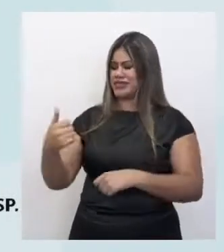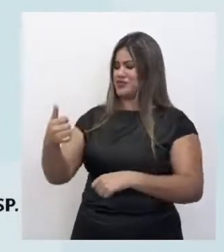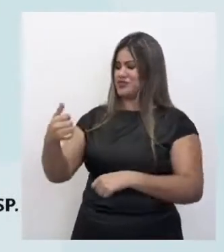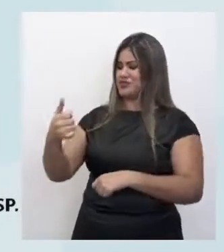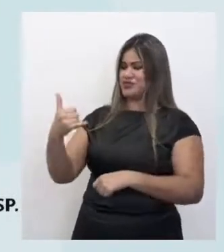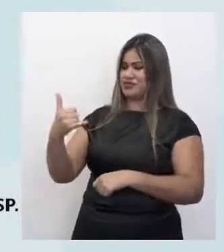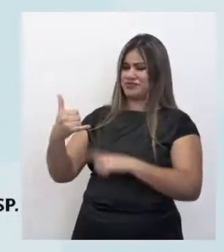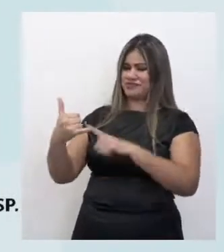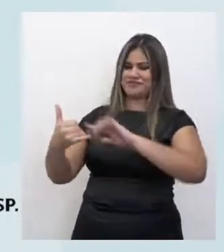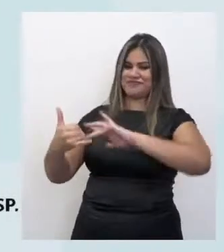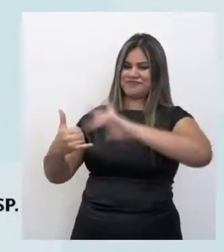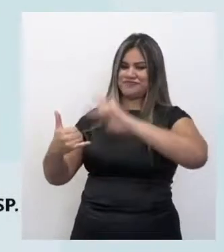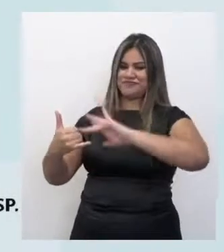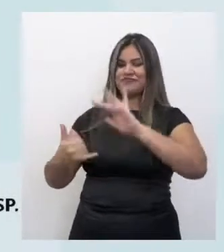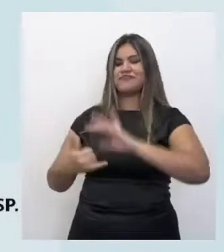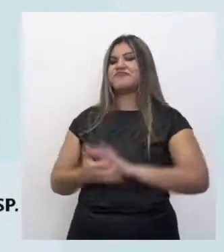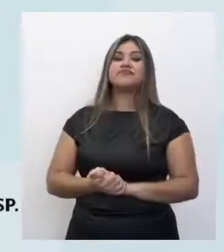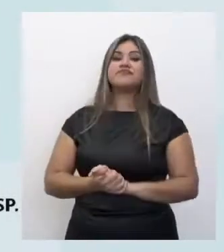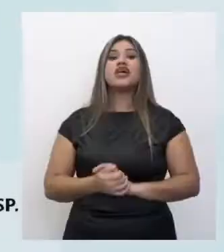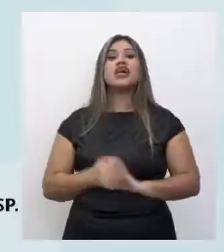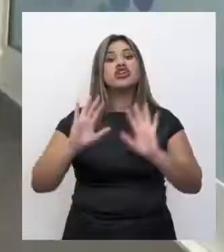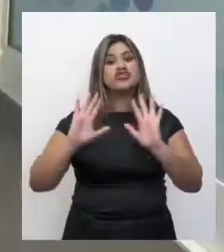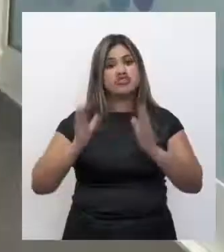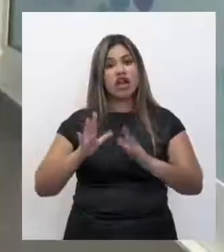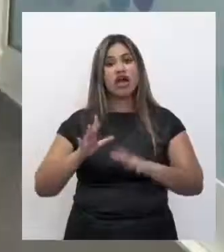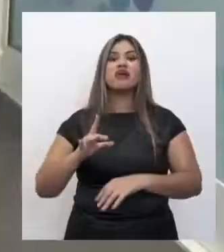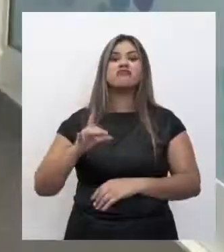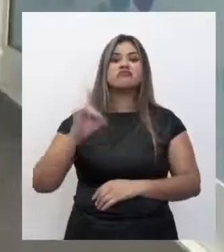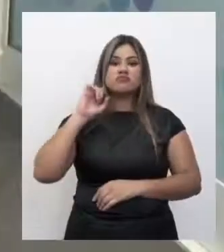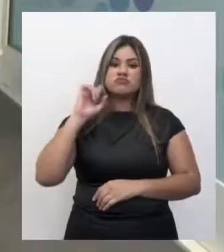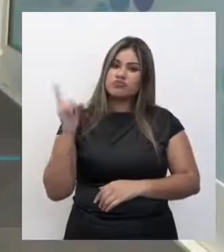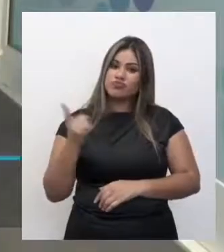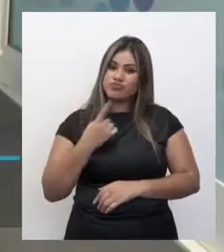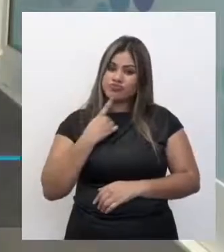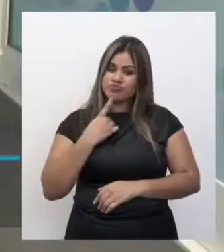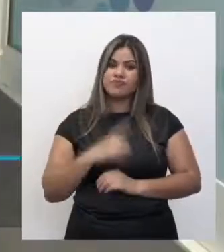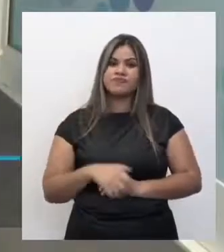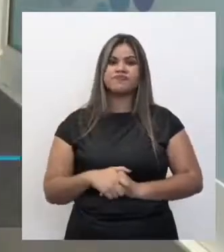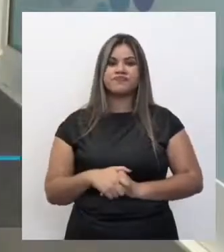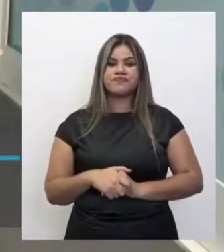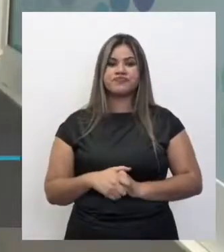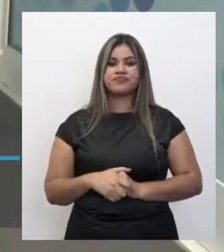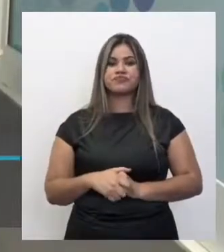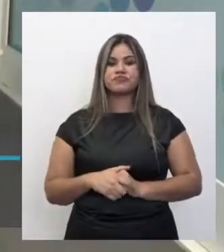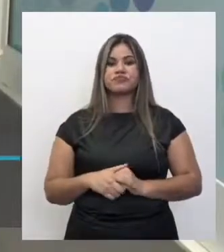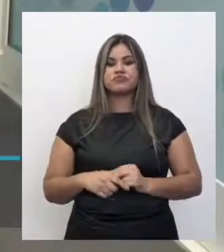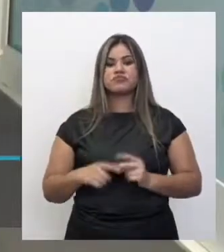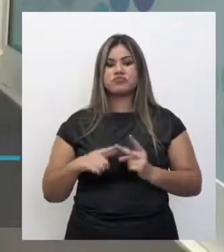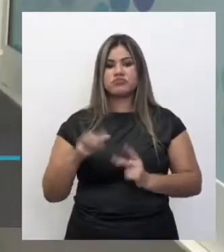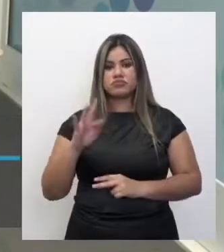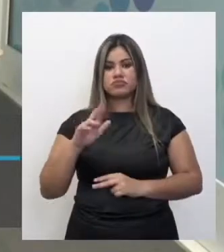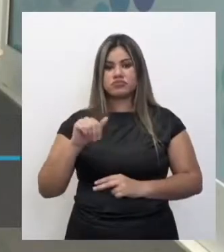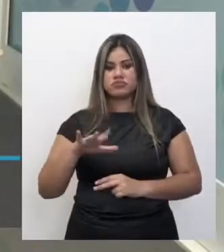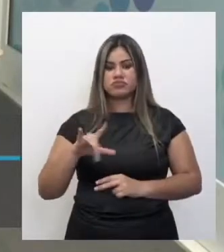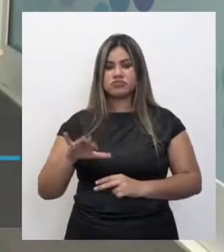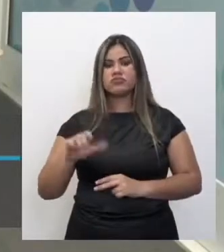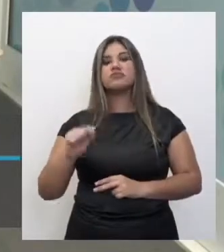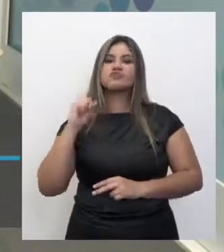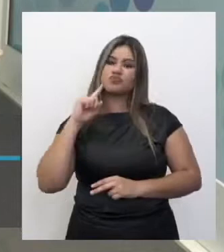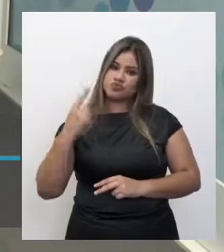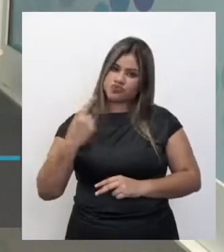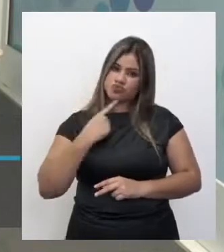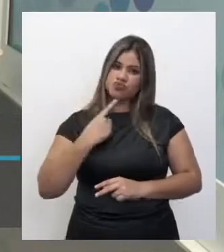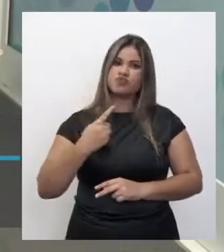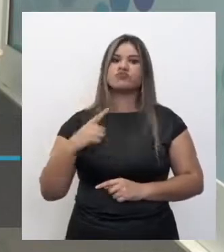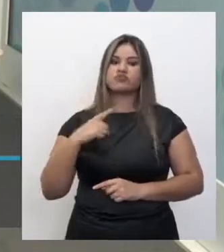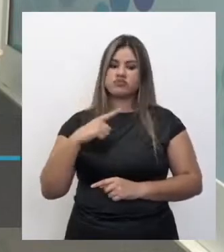você diz, sim, minha amiga é deficiente auditivo. A Franciele, assim, era surdo. Olha! Né, a minha